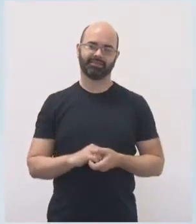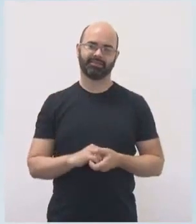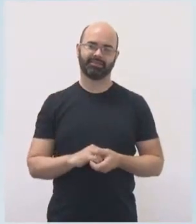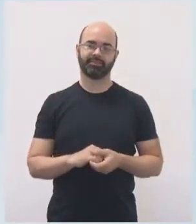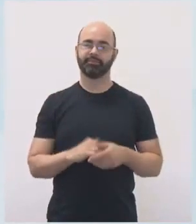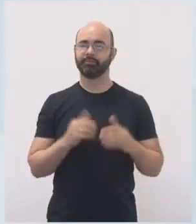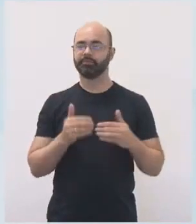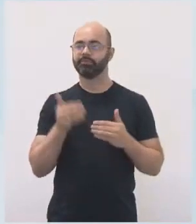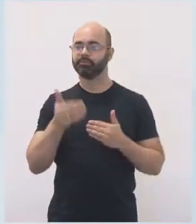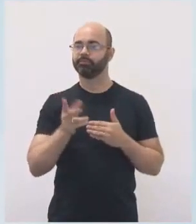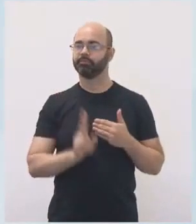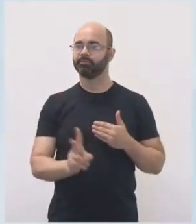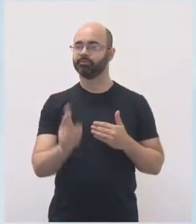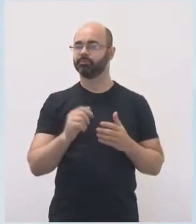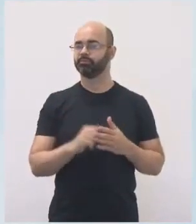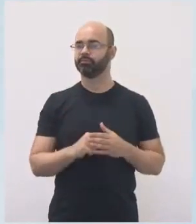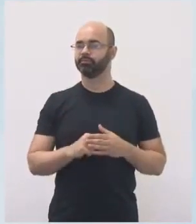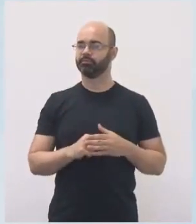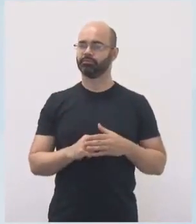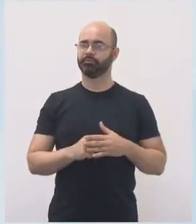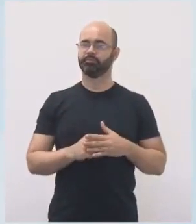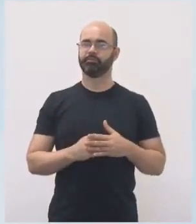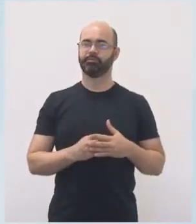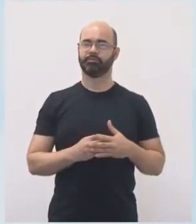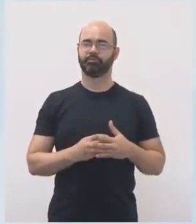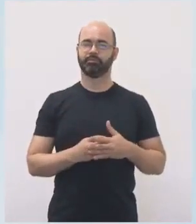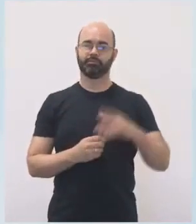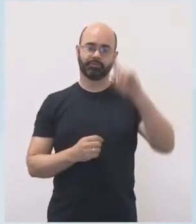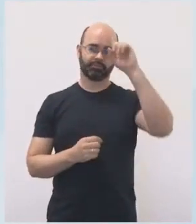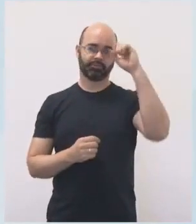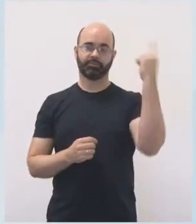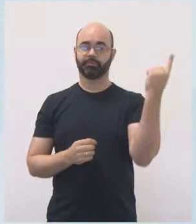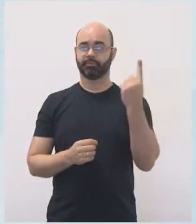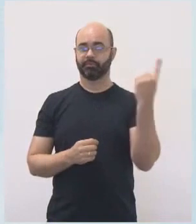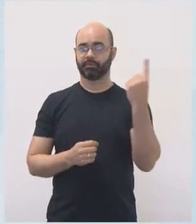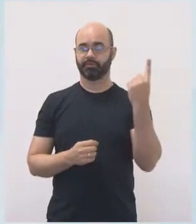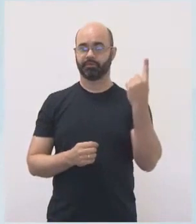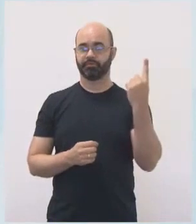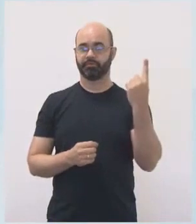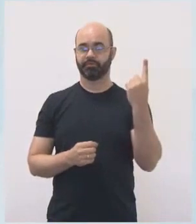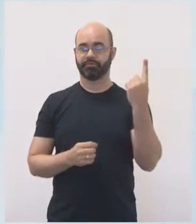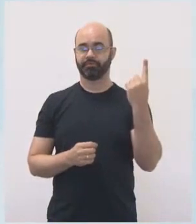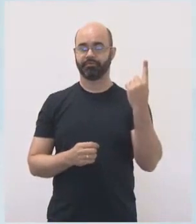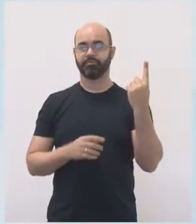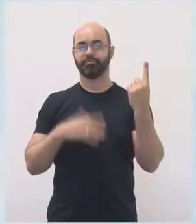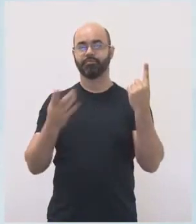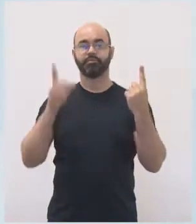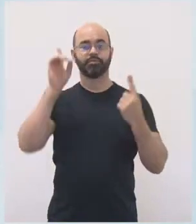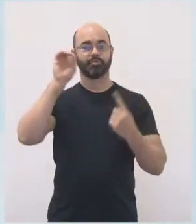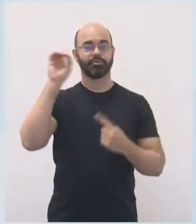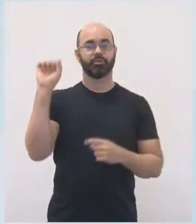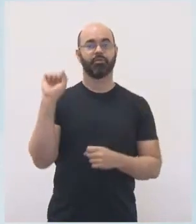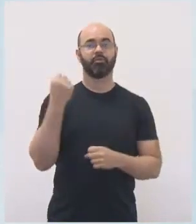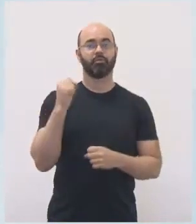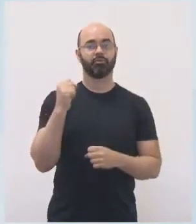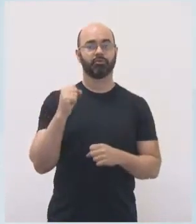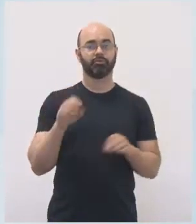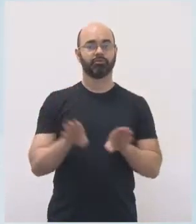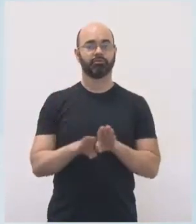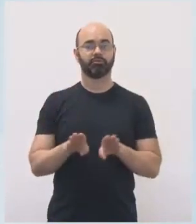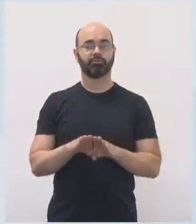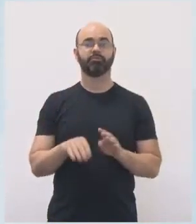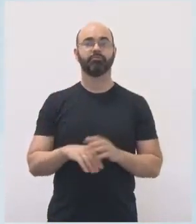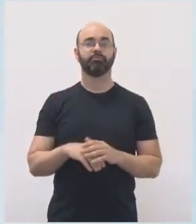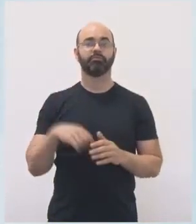pode passar, no dia 1º e também no dia 8, nós vamos ter mais